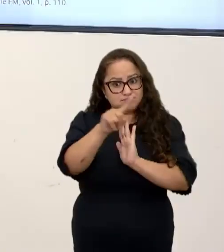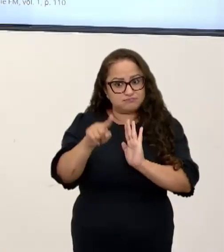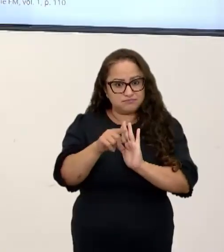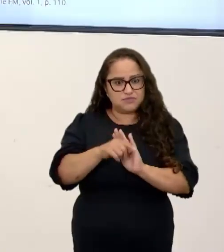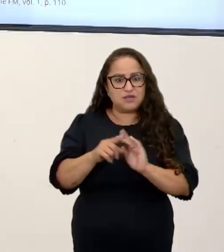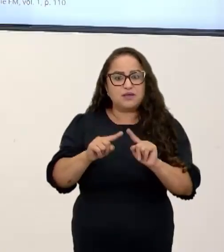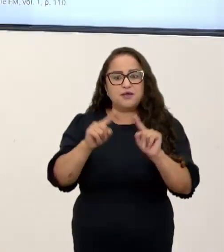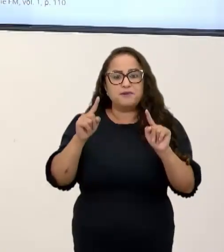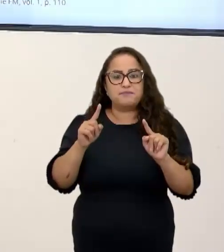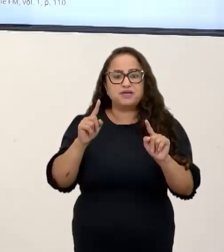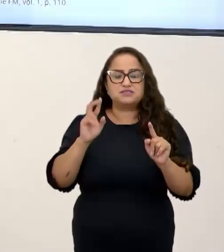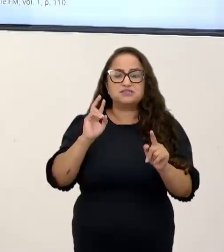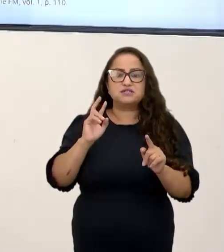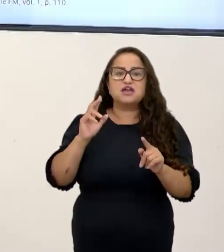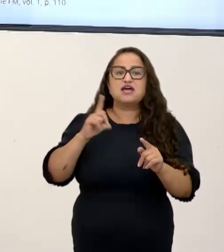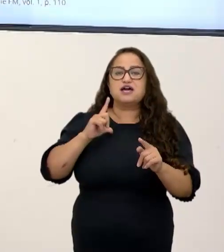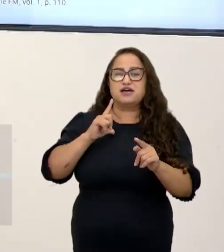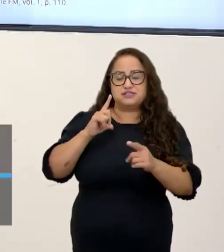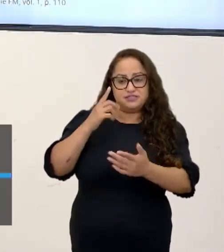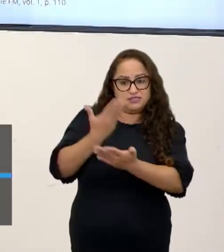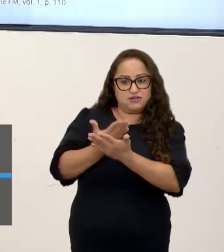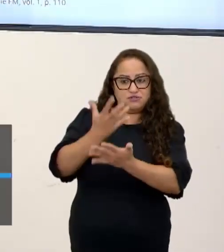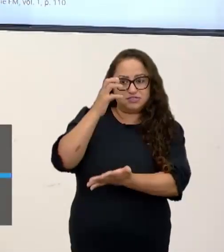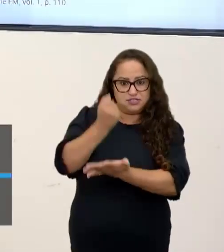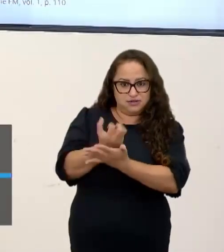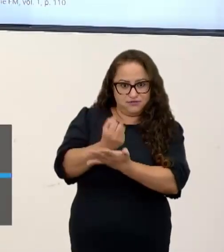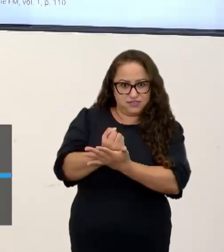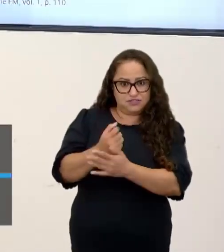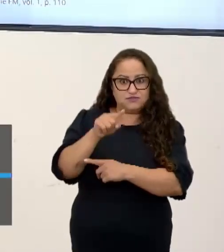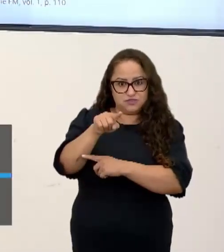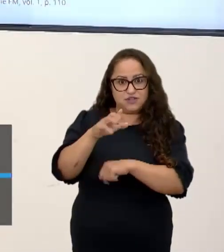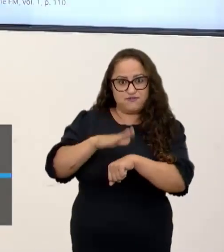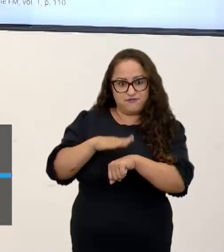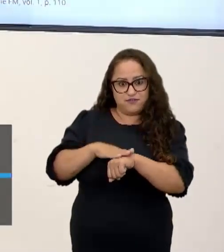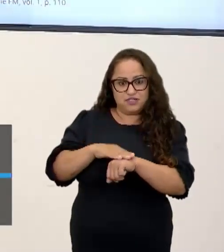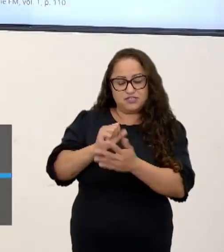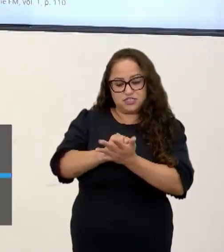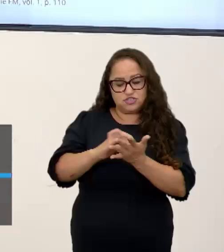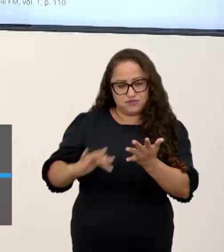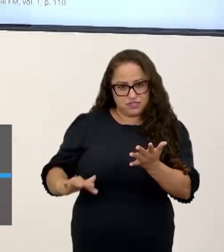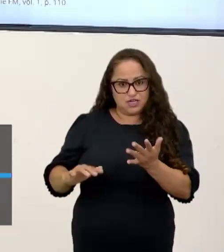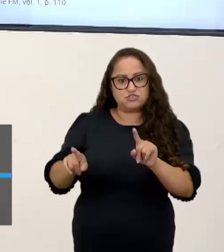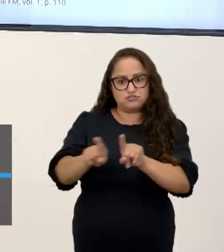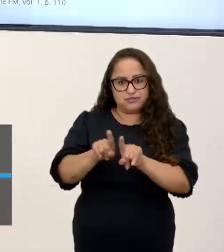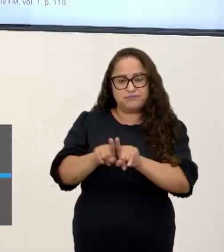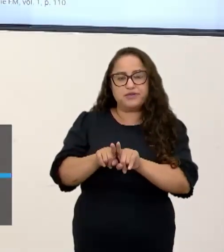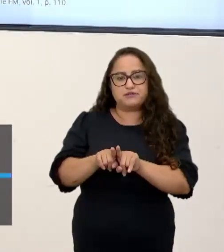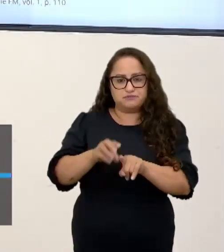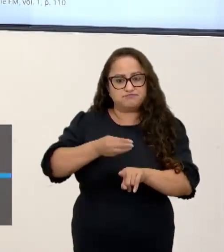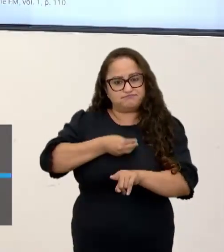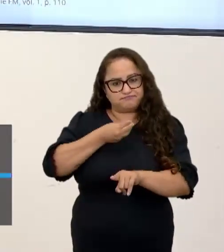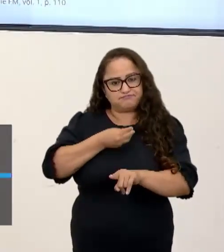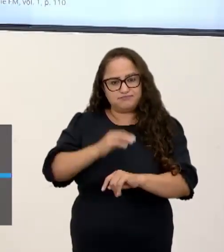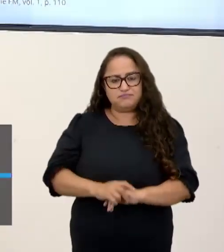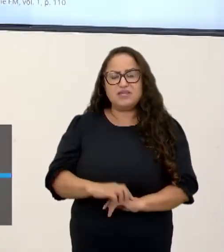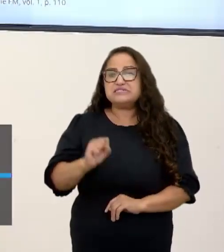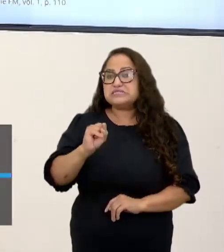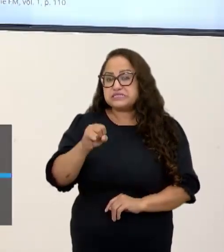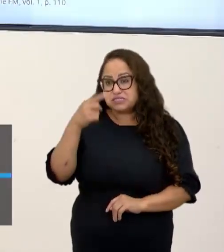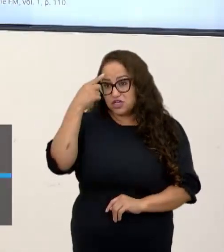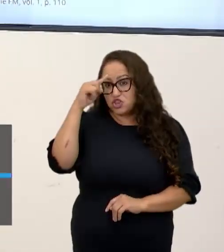as da reprise, acabou a aula da reprise, ela aparece para você. Então, faça essa tarefa, que ela vai contar a presença, tá bom? E se tiver alguma dúvida,